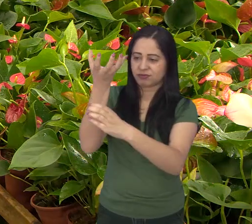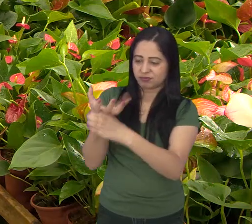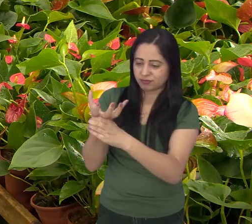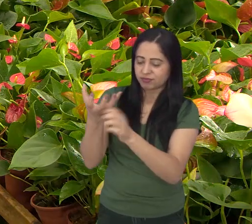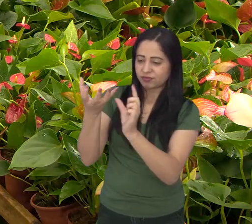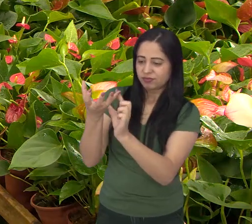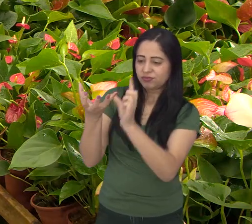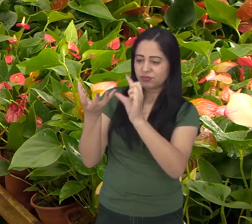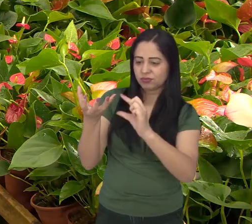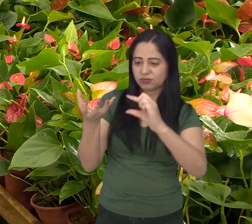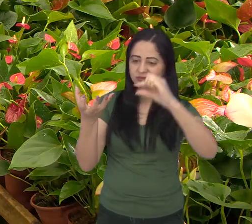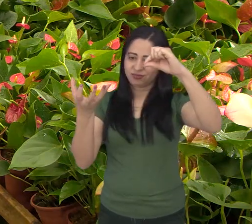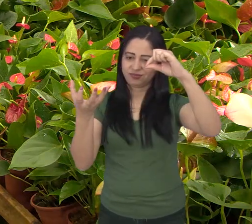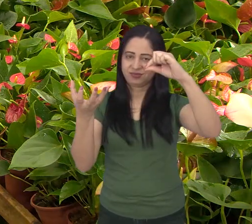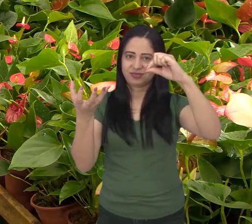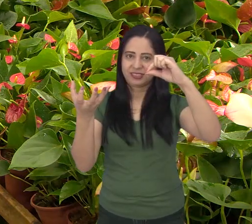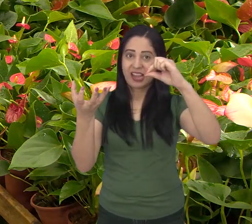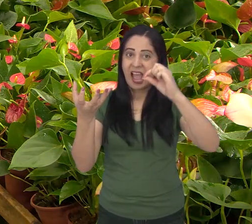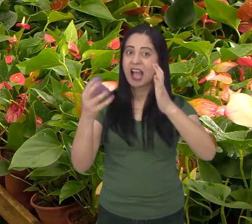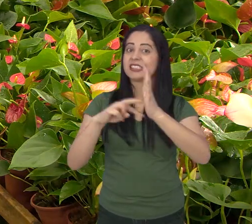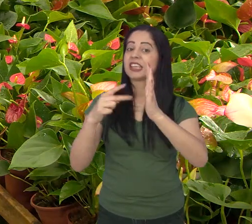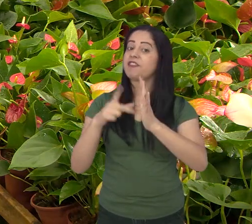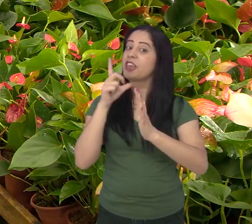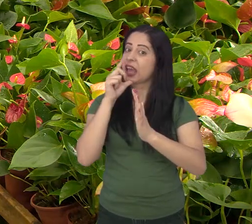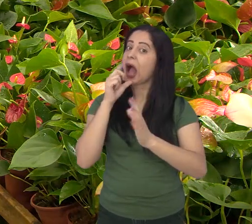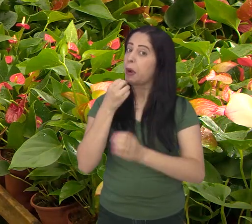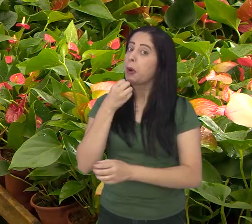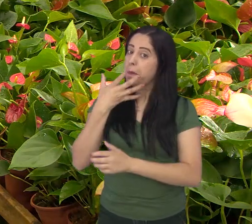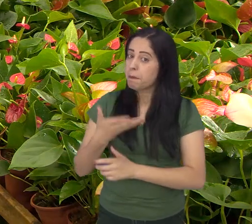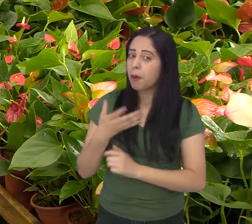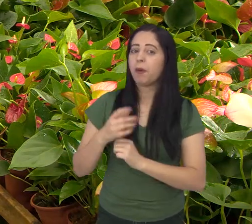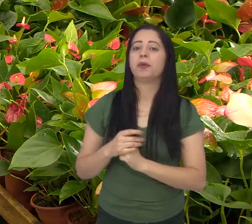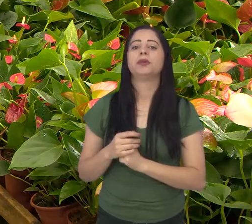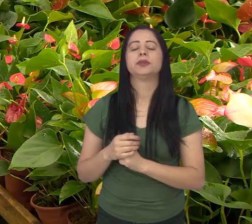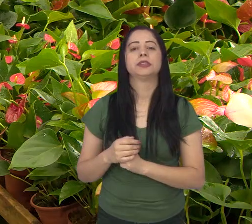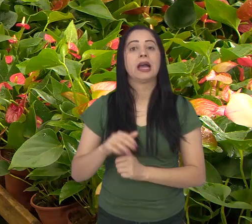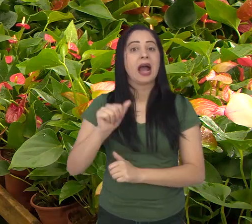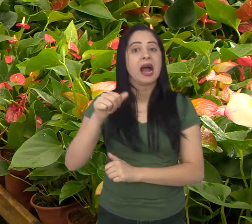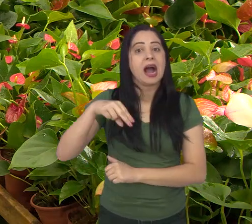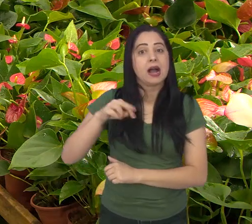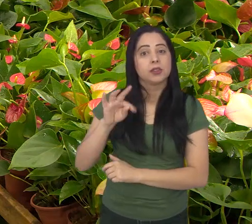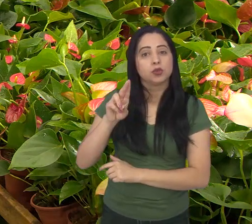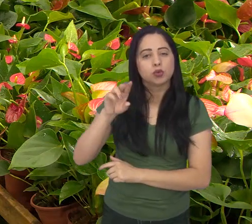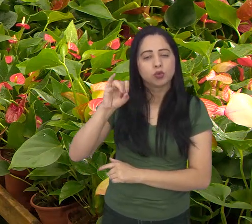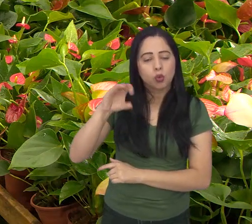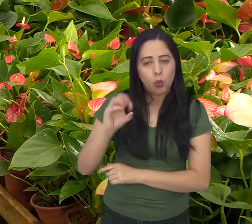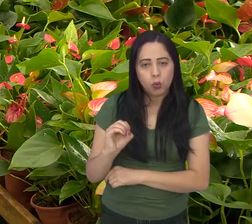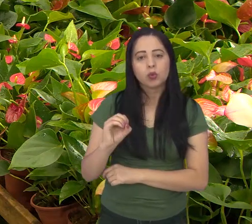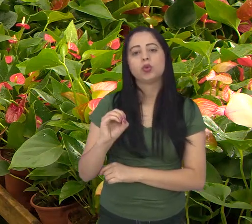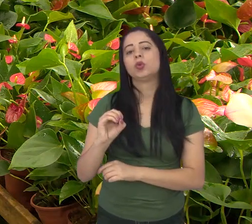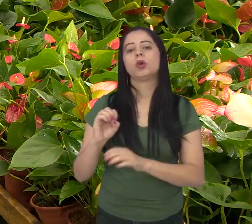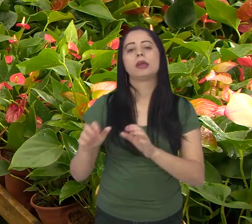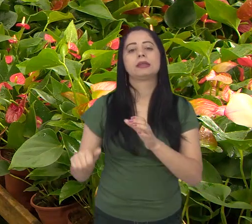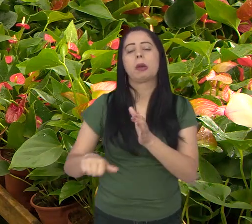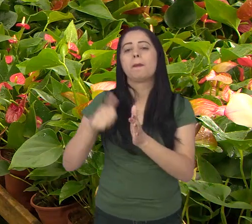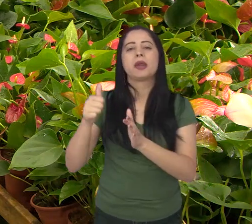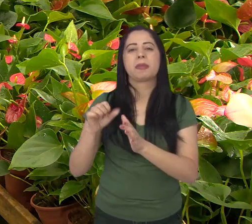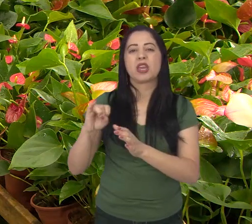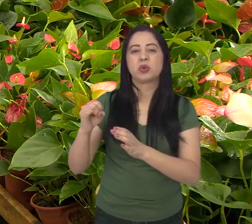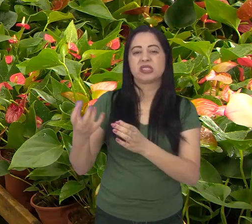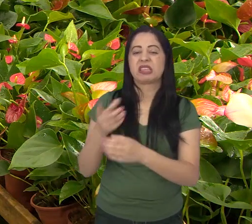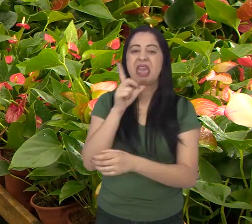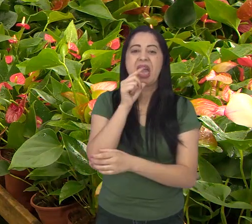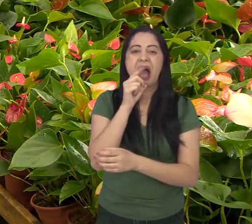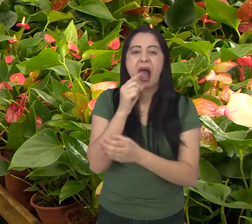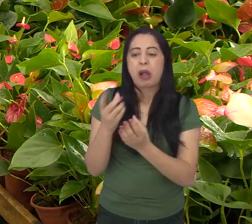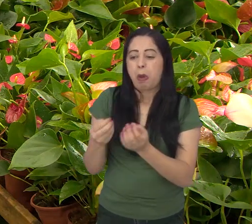para a gente. O antúrio, que tem uma folha um pouco mais dura, ele fica mais pálido, ele perde, né? Porque a primeira coisa que acontece é ele ficar